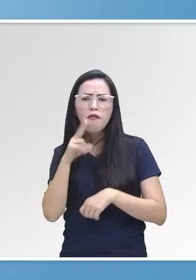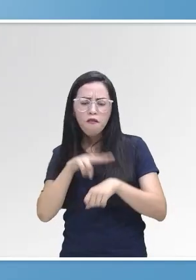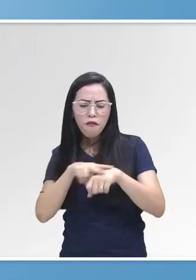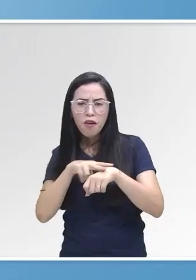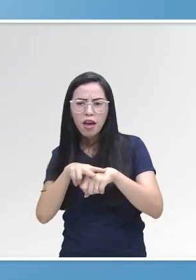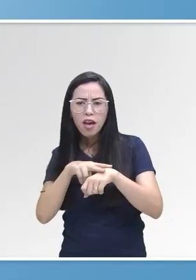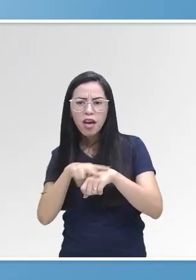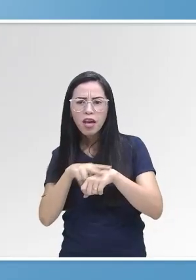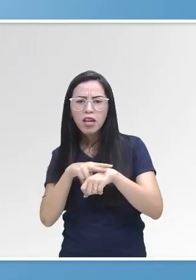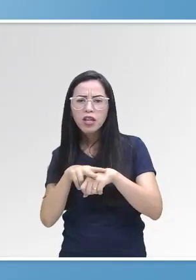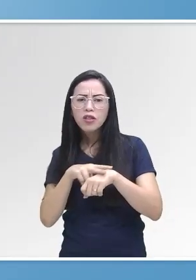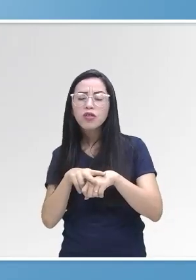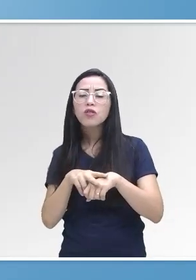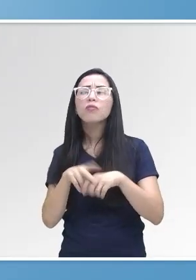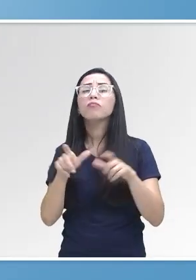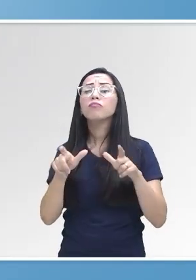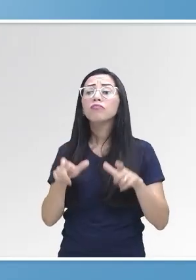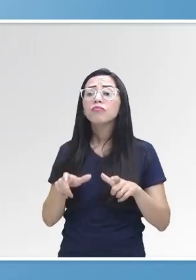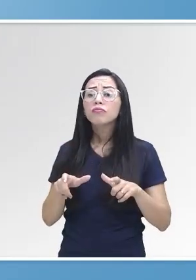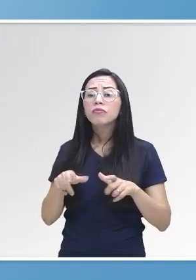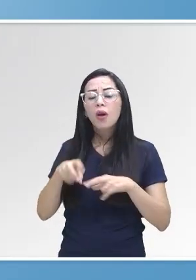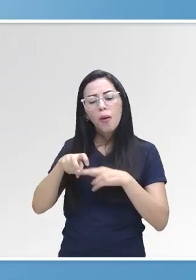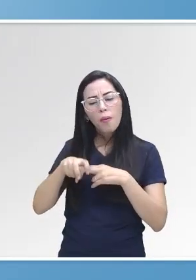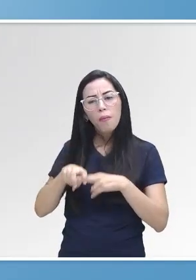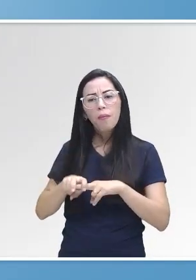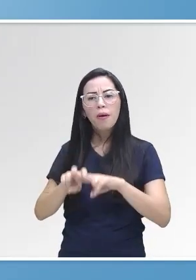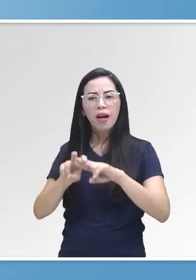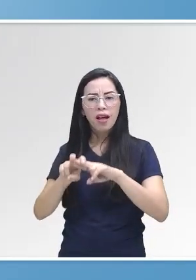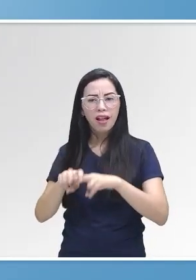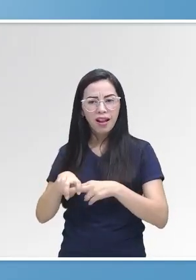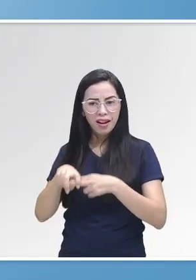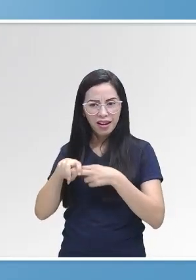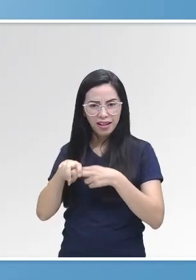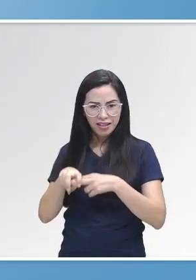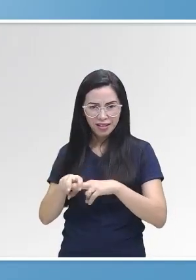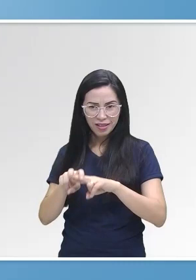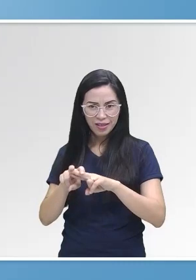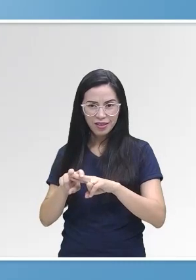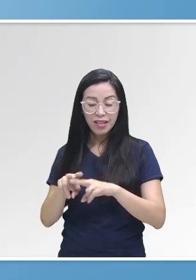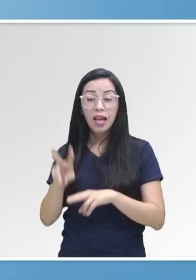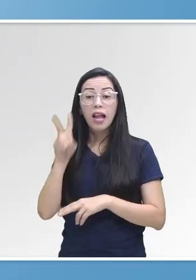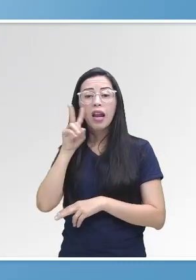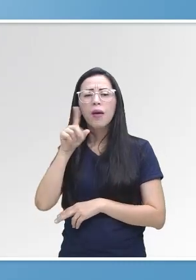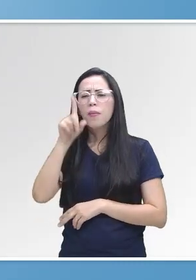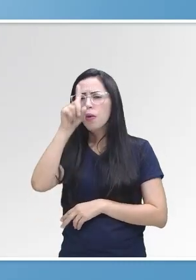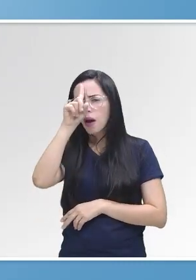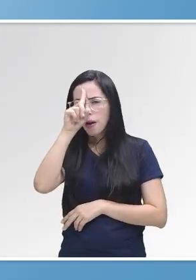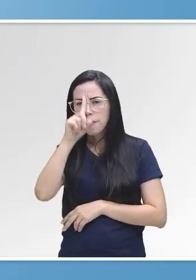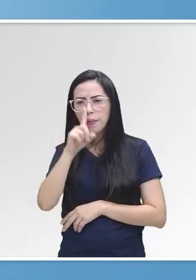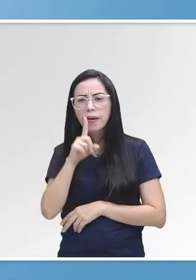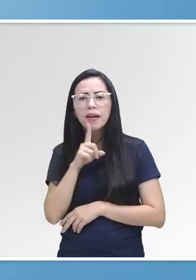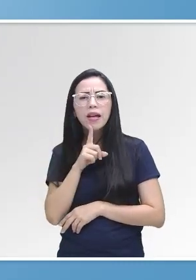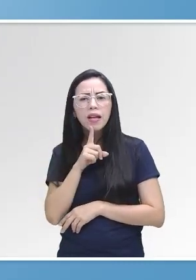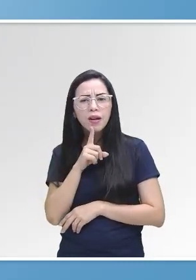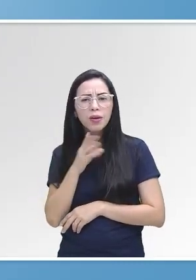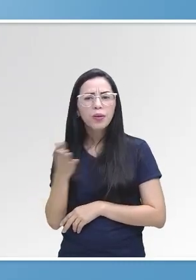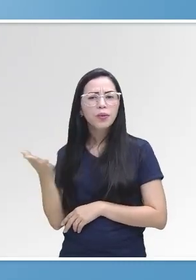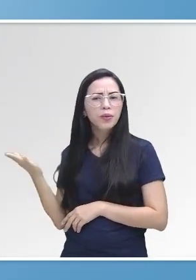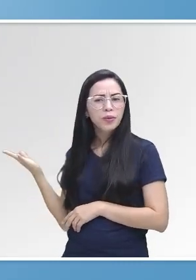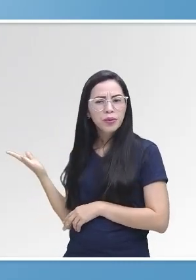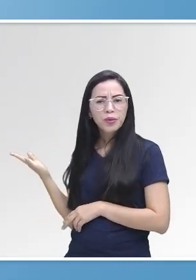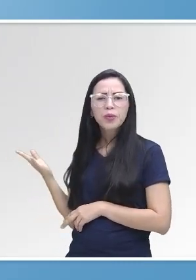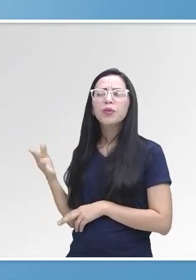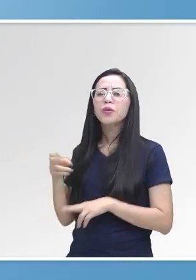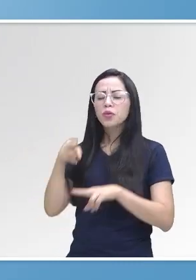no balanço quatro Porquinhos verdes e amarelo aqui quantas crianças tinham lá no